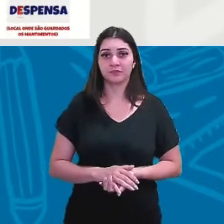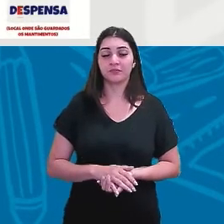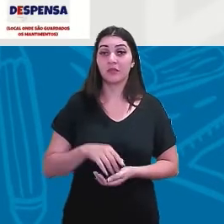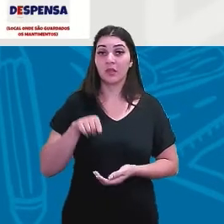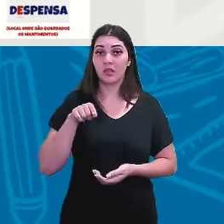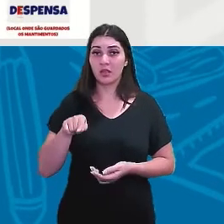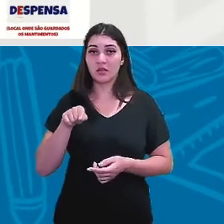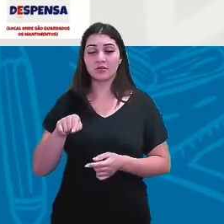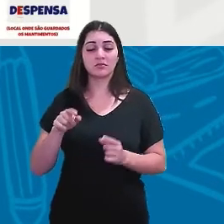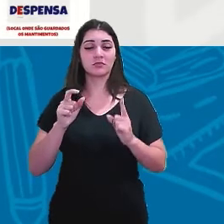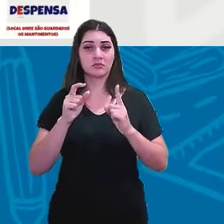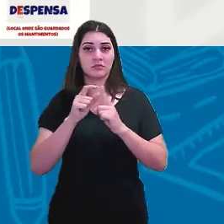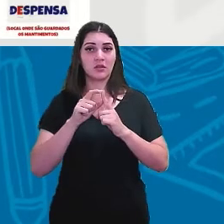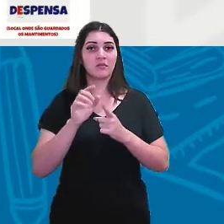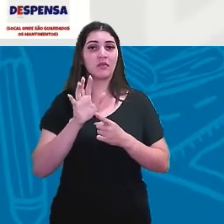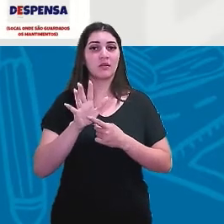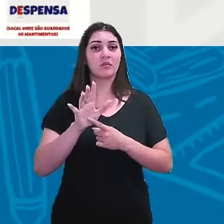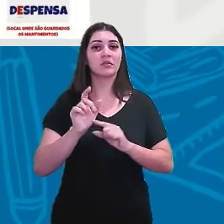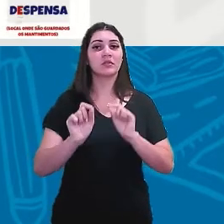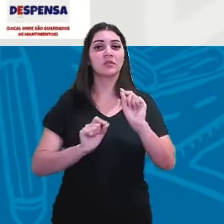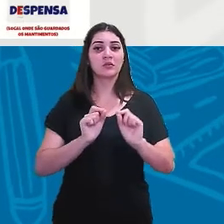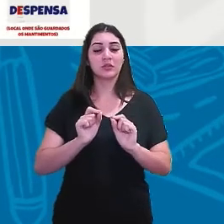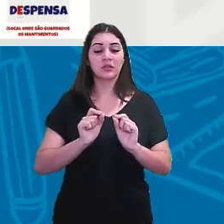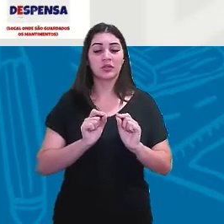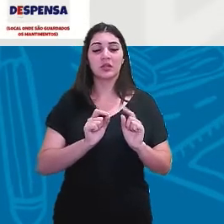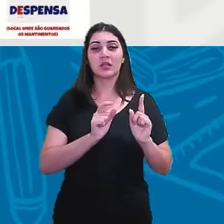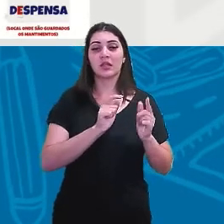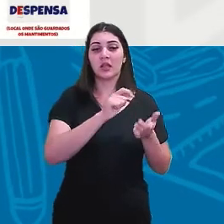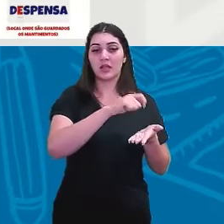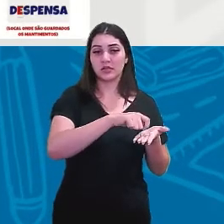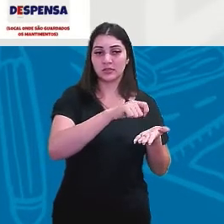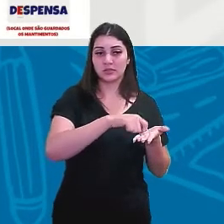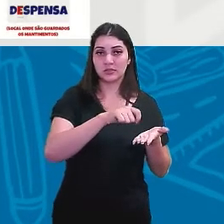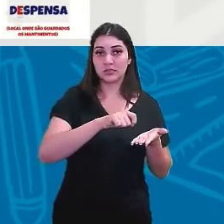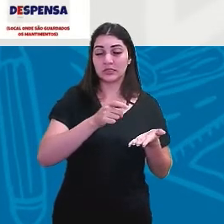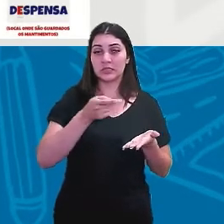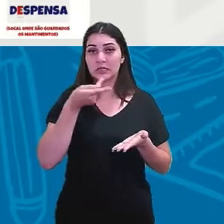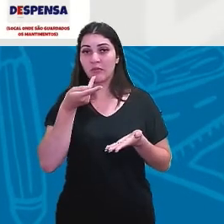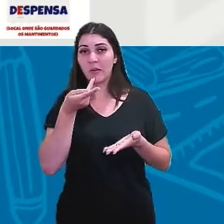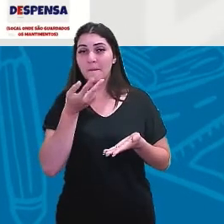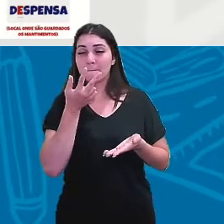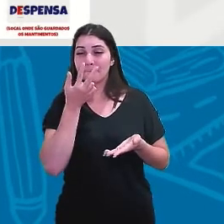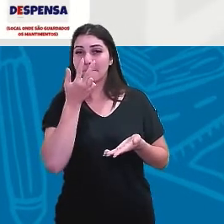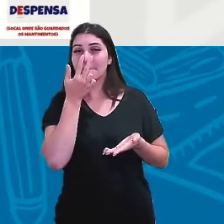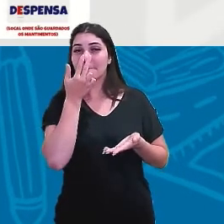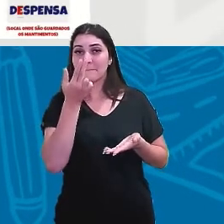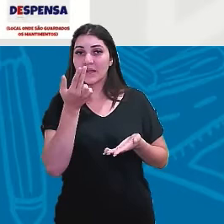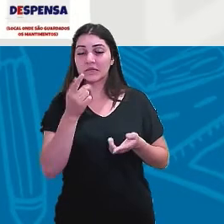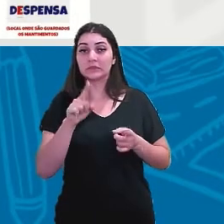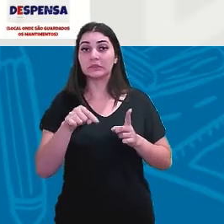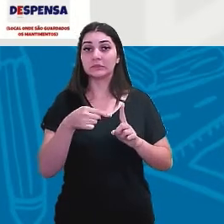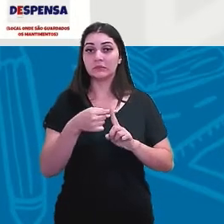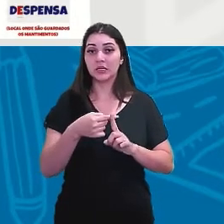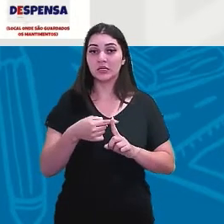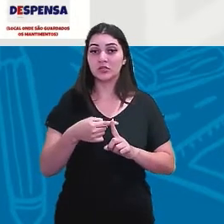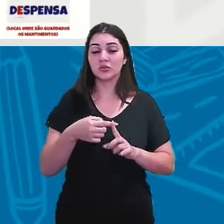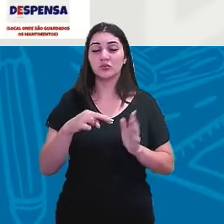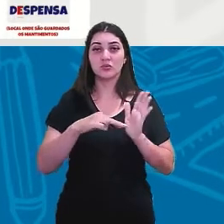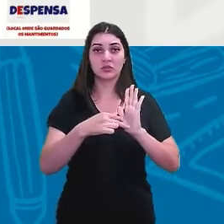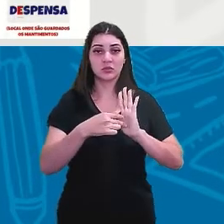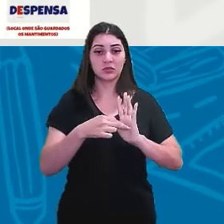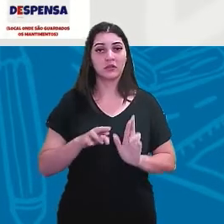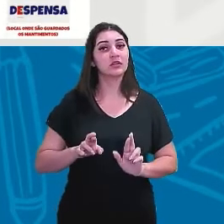Essas palavras elas apresentam grafia e pronúncia parecida, mas os significados são diferentes. Então, aqui,